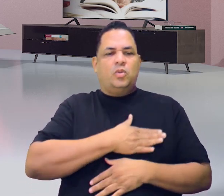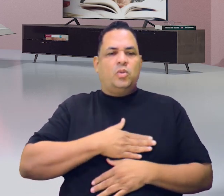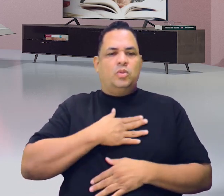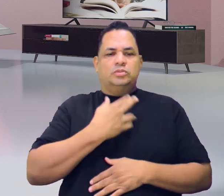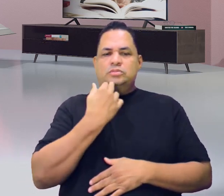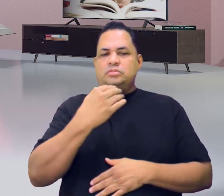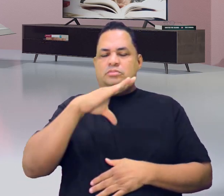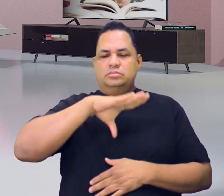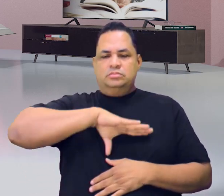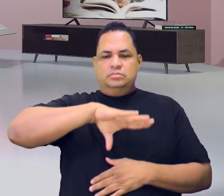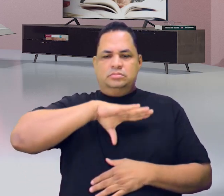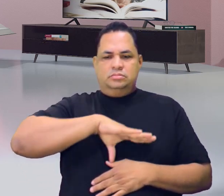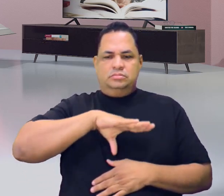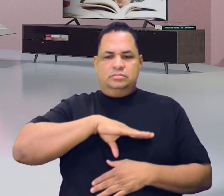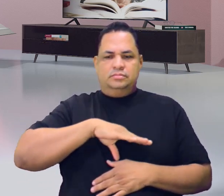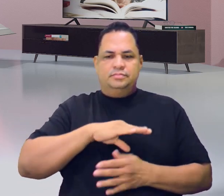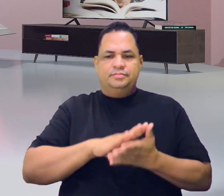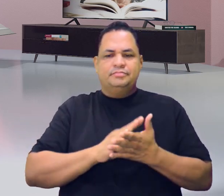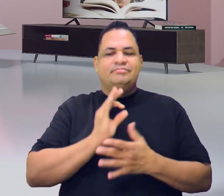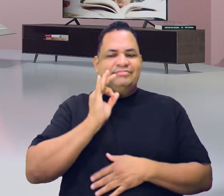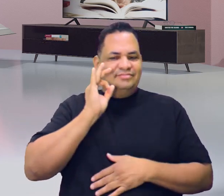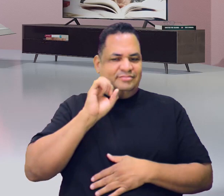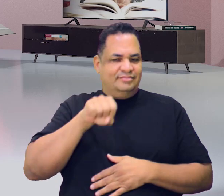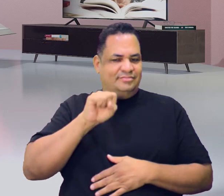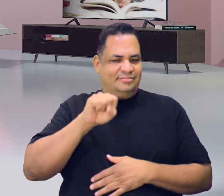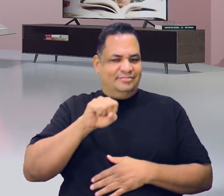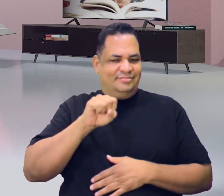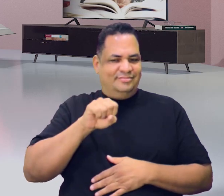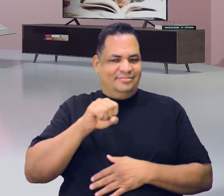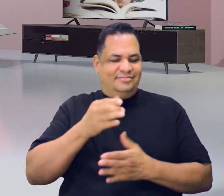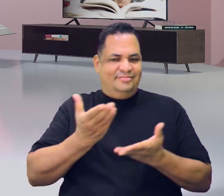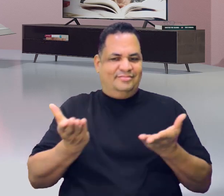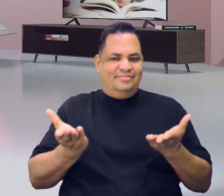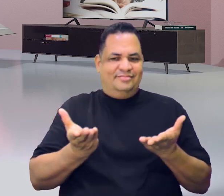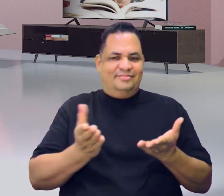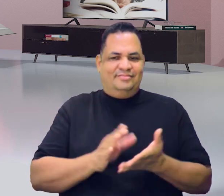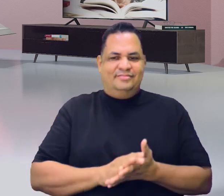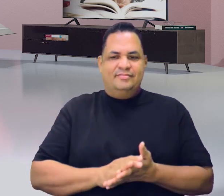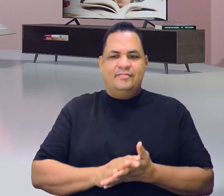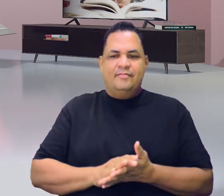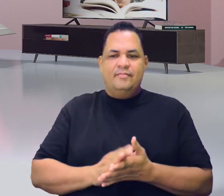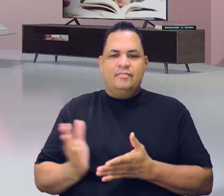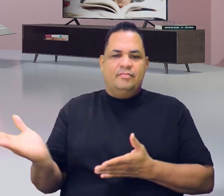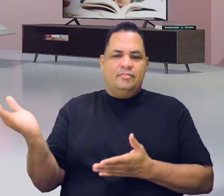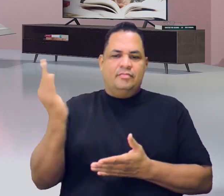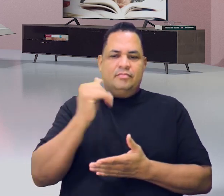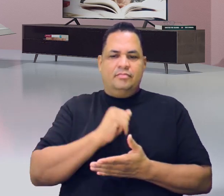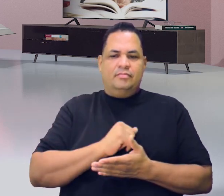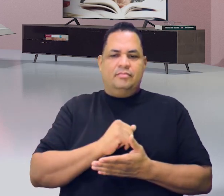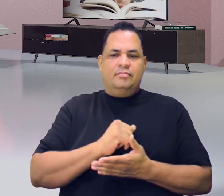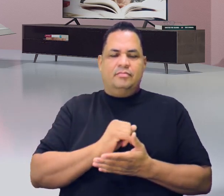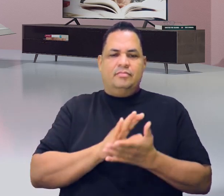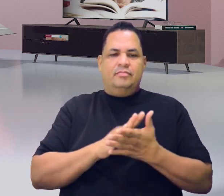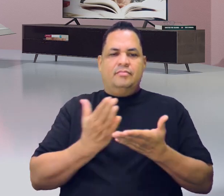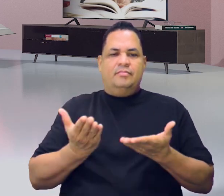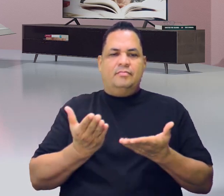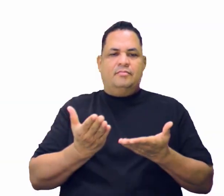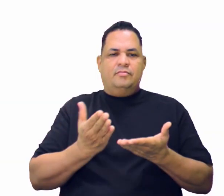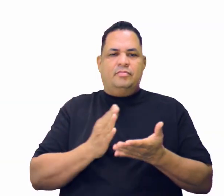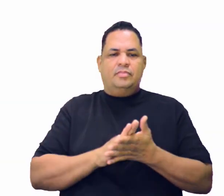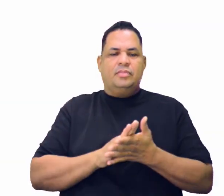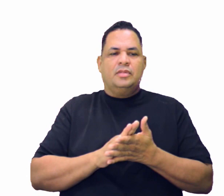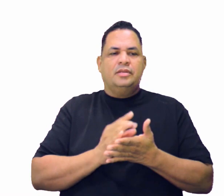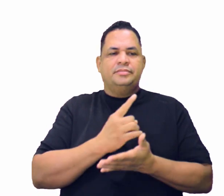língua portuguesa? Com certeza, né, amadinhos? Então, vamos lá aqui para